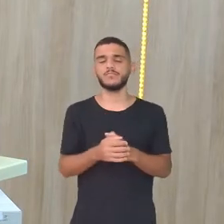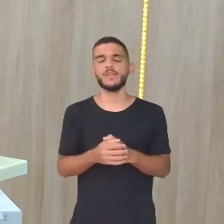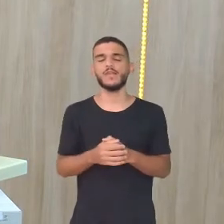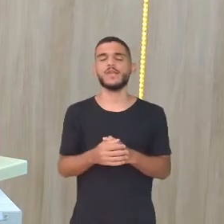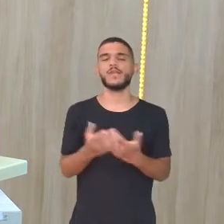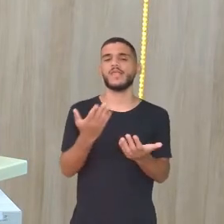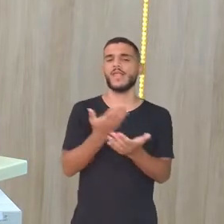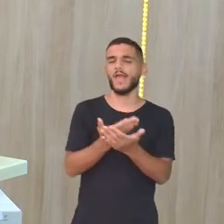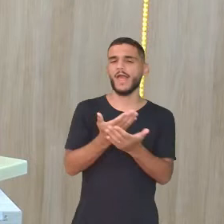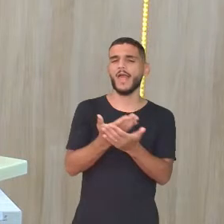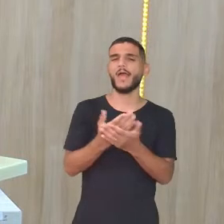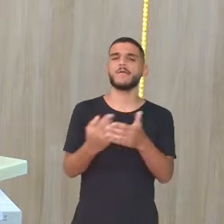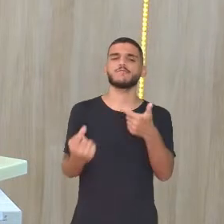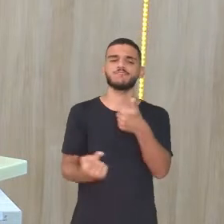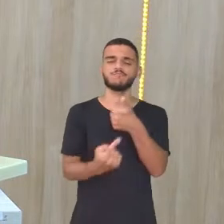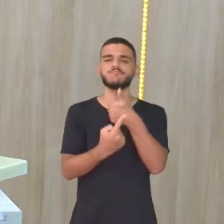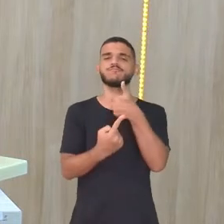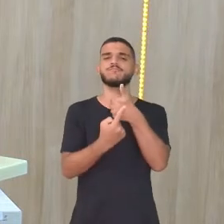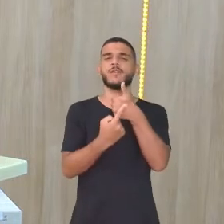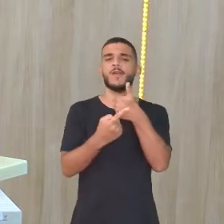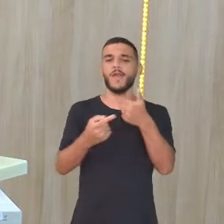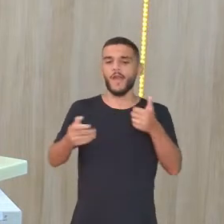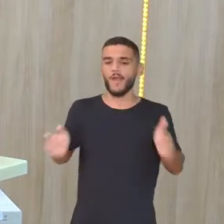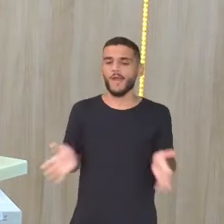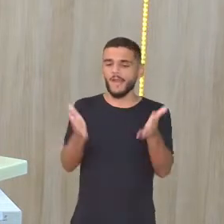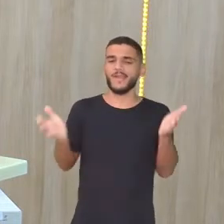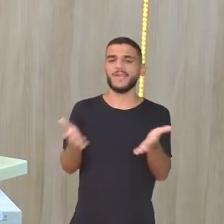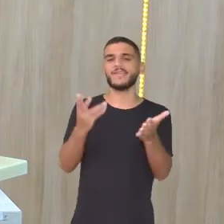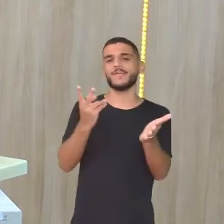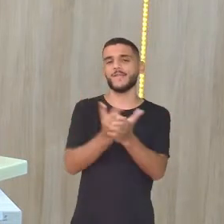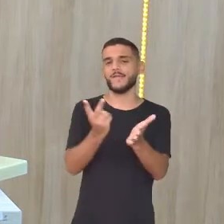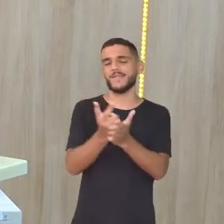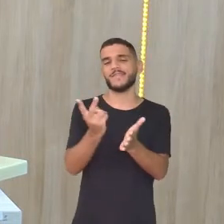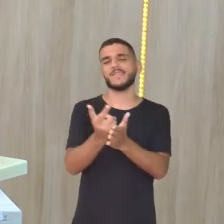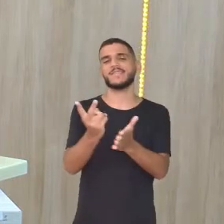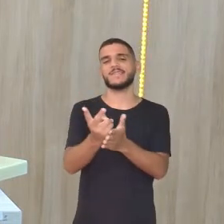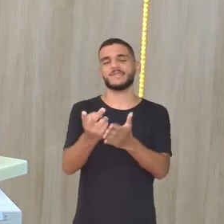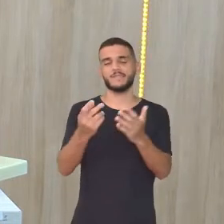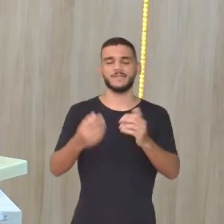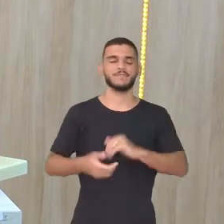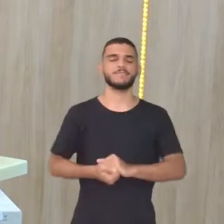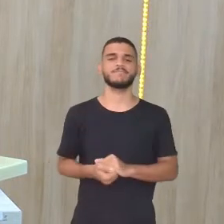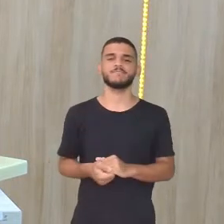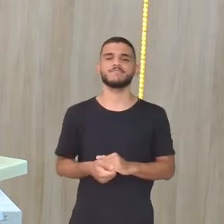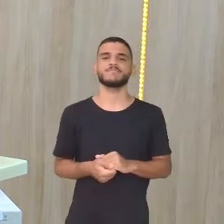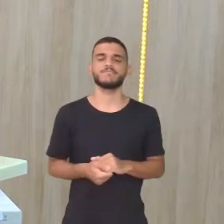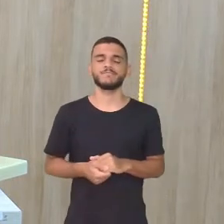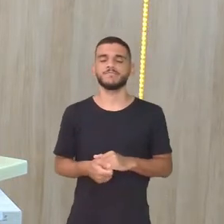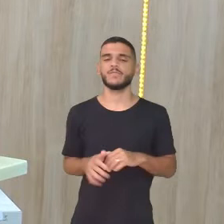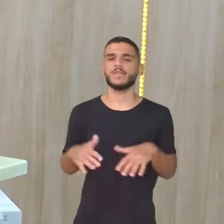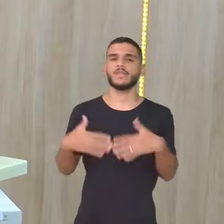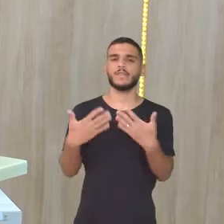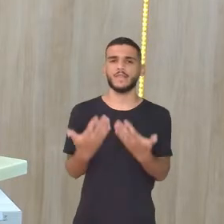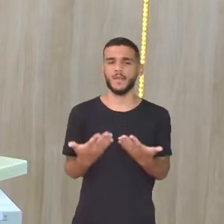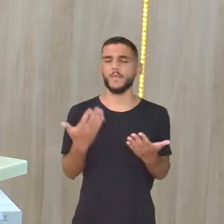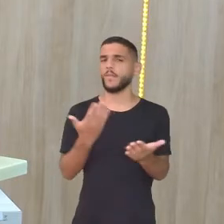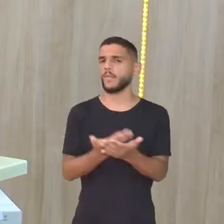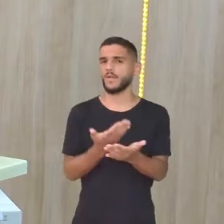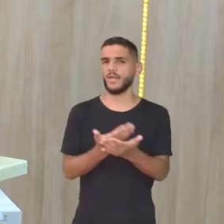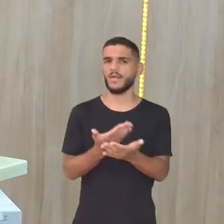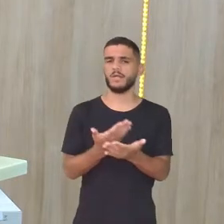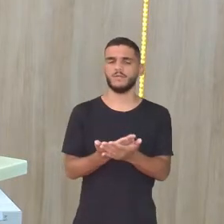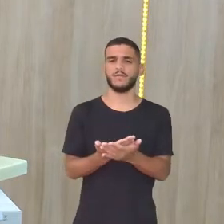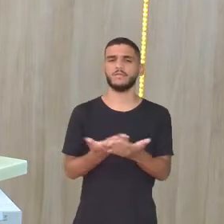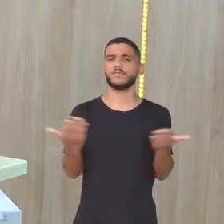dá um likezinho de incentivo para a gente continuar fazendo desta forma, ok? Agora, para que a nossa aula ela,